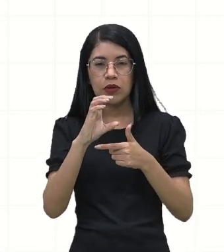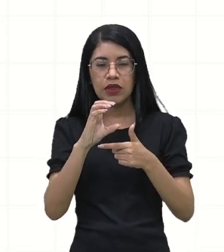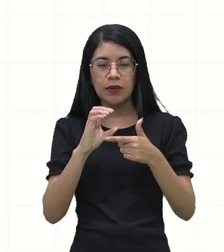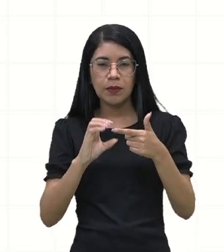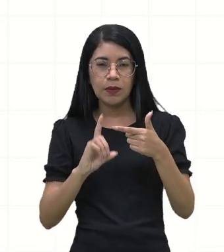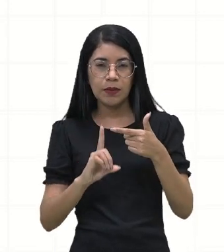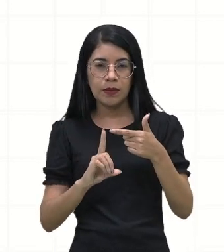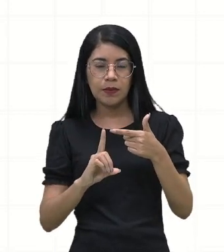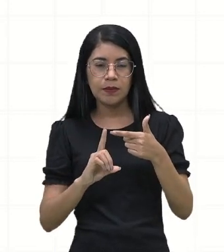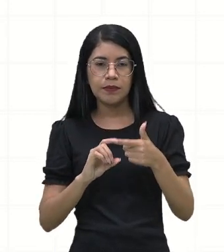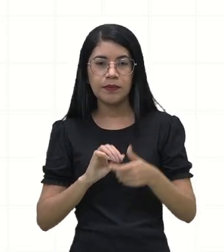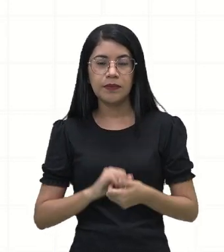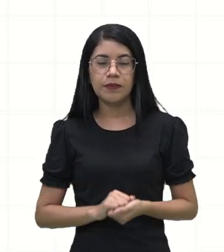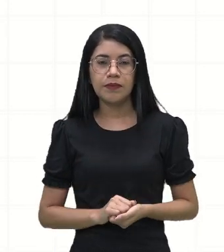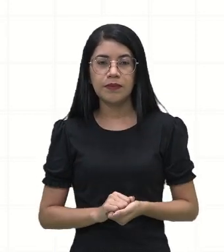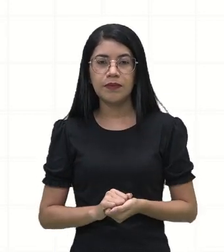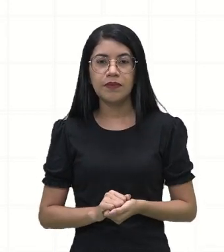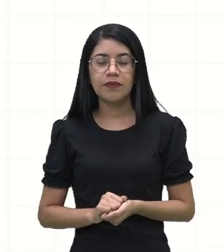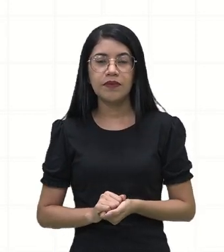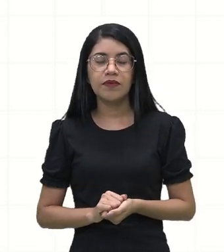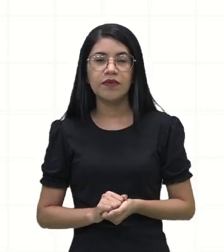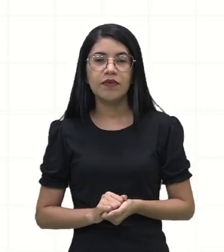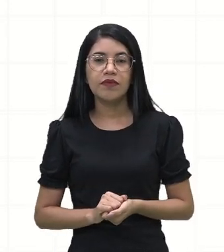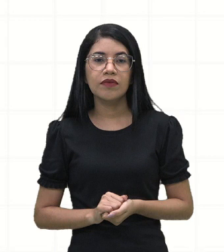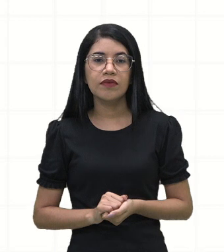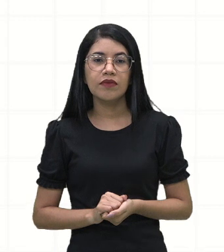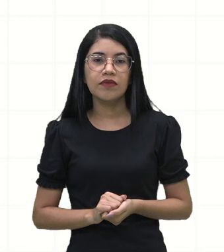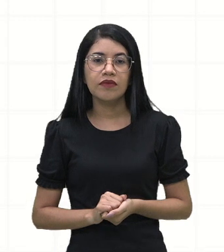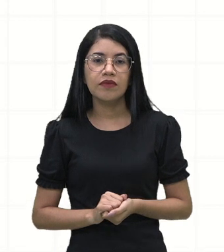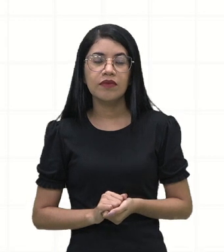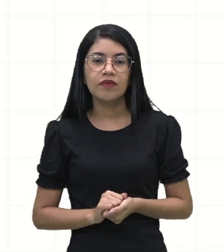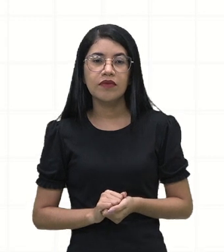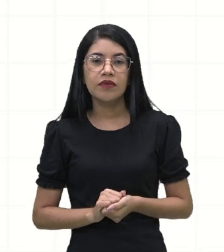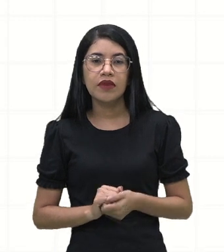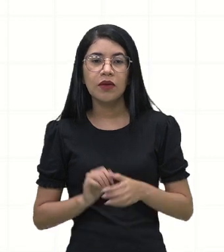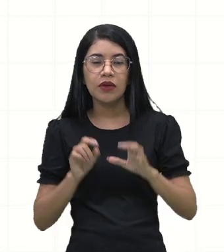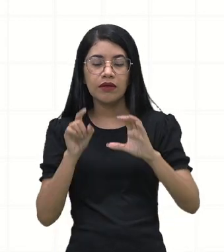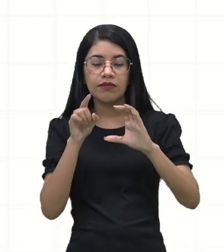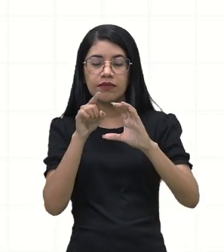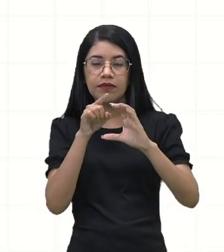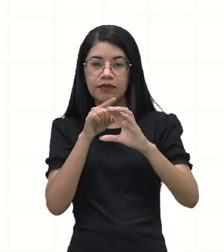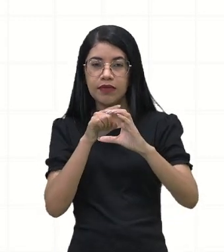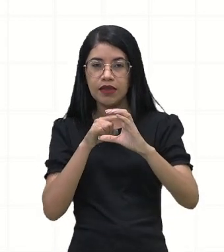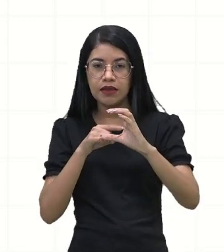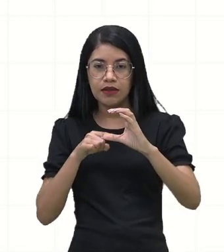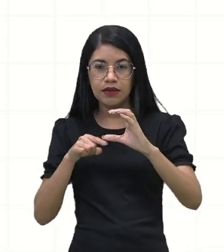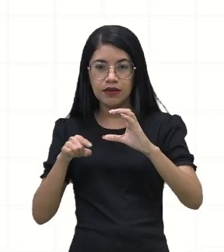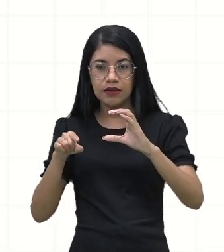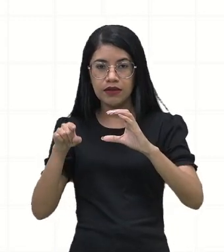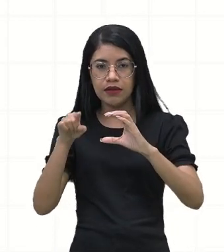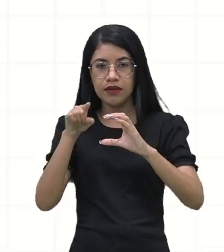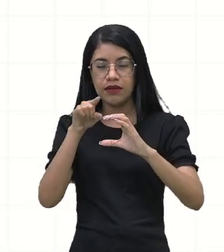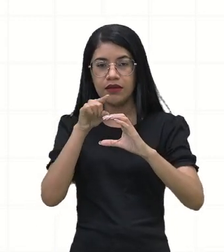Vamos... O comprimento da circunferência, olha essa circunferência aqui do lado, ó. É